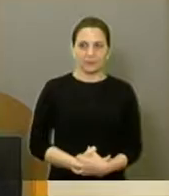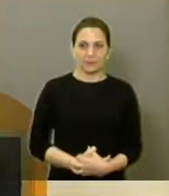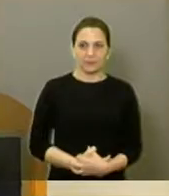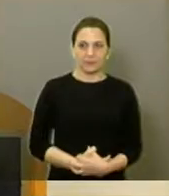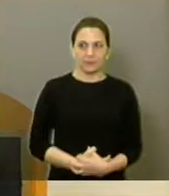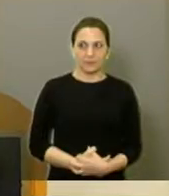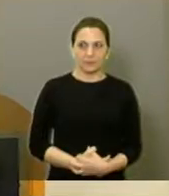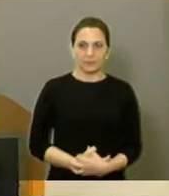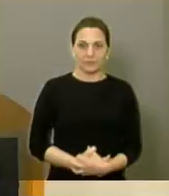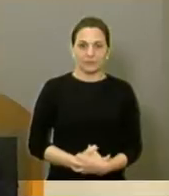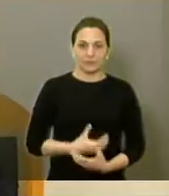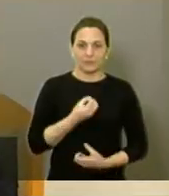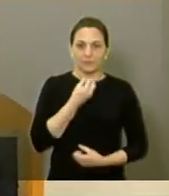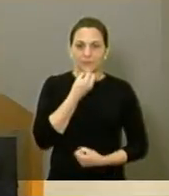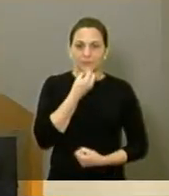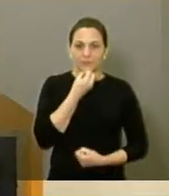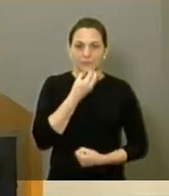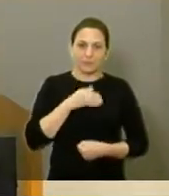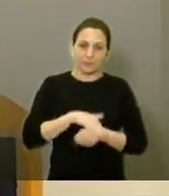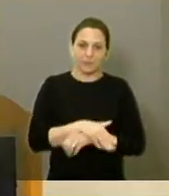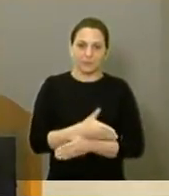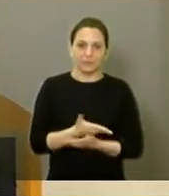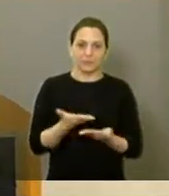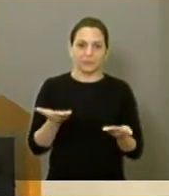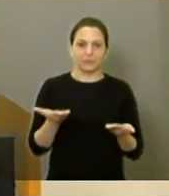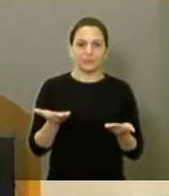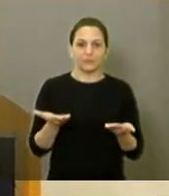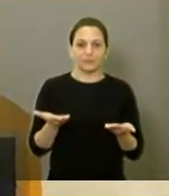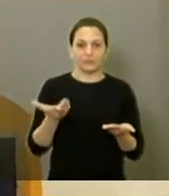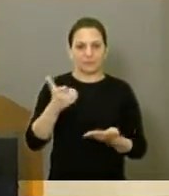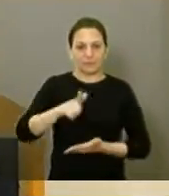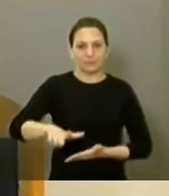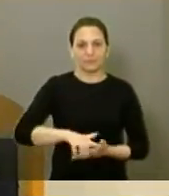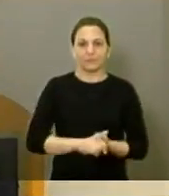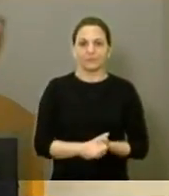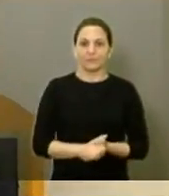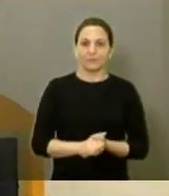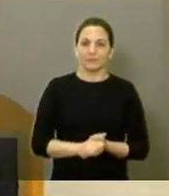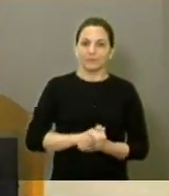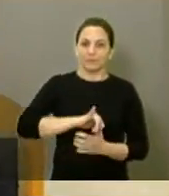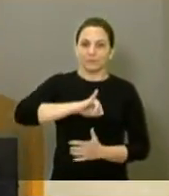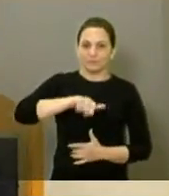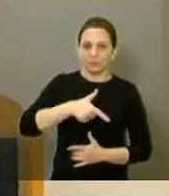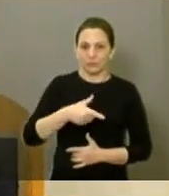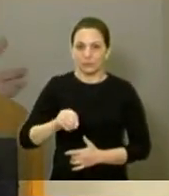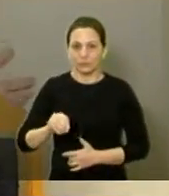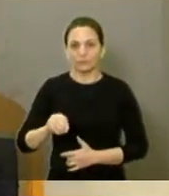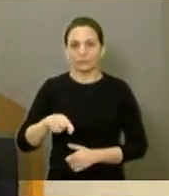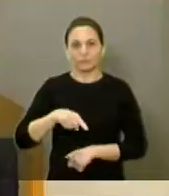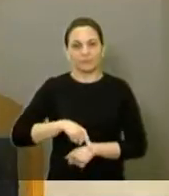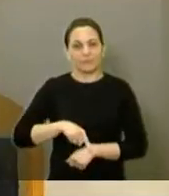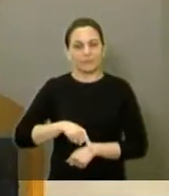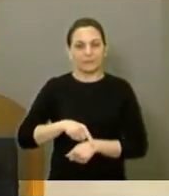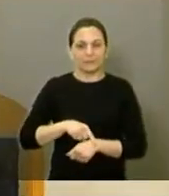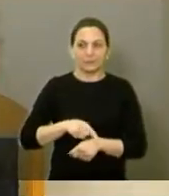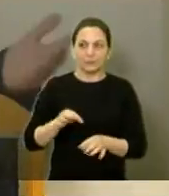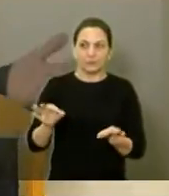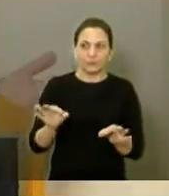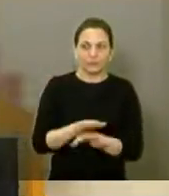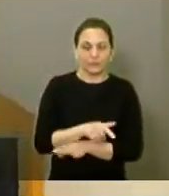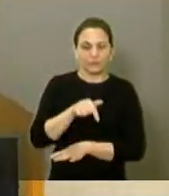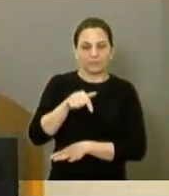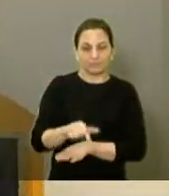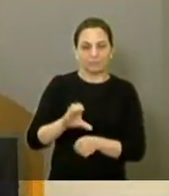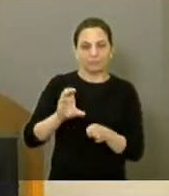boa noite mais uma vez é joão do tempo está se esgotando na casa então a gente agora